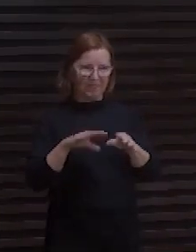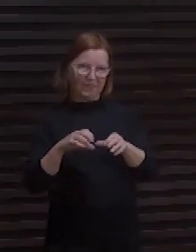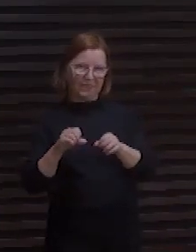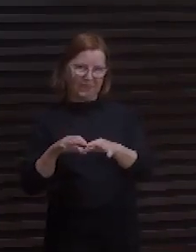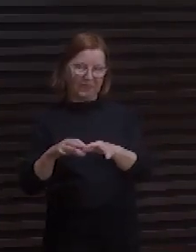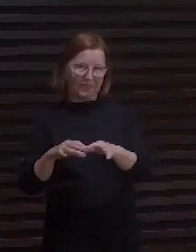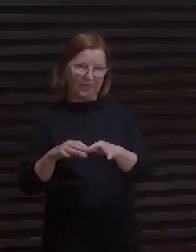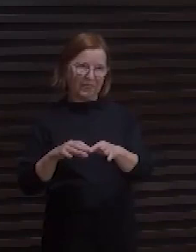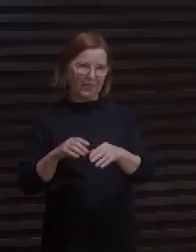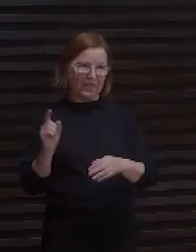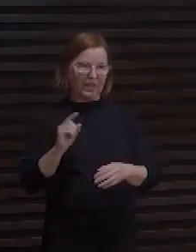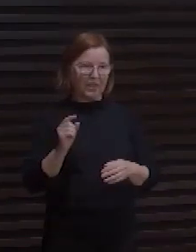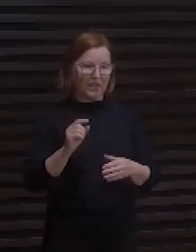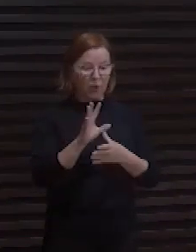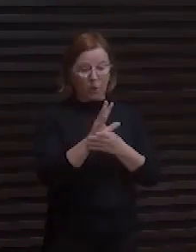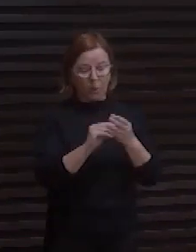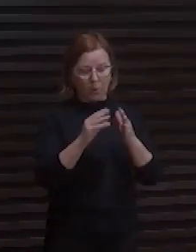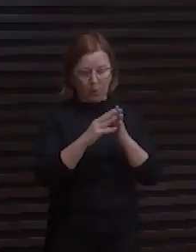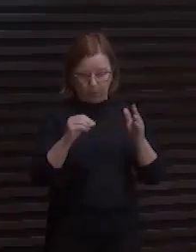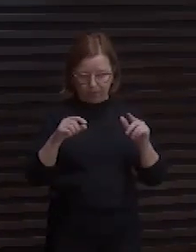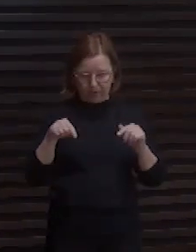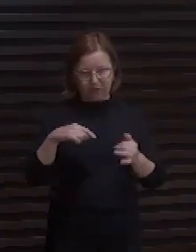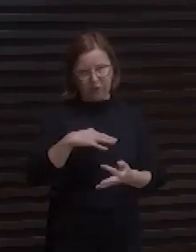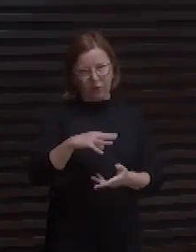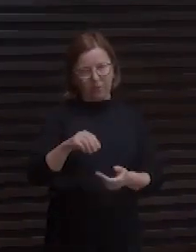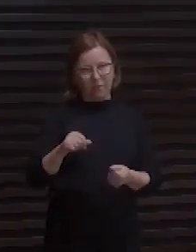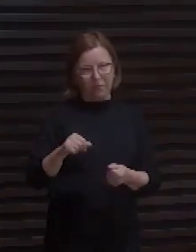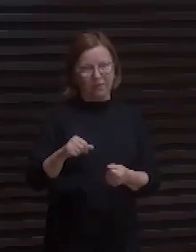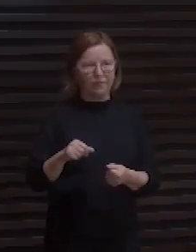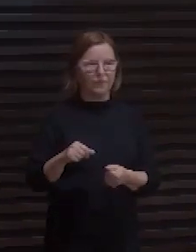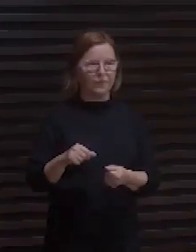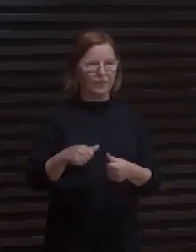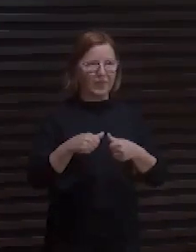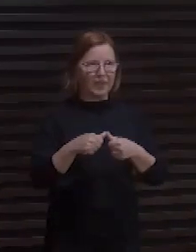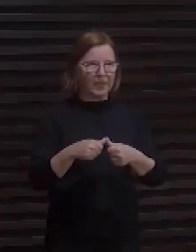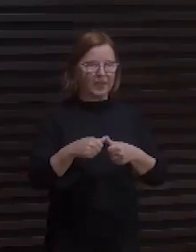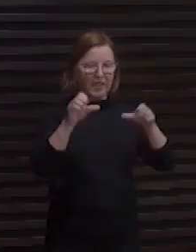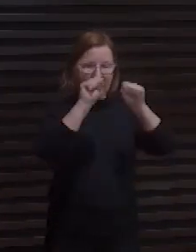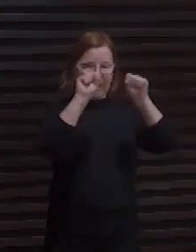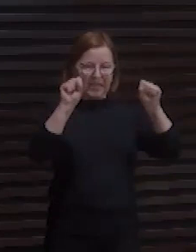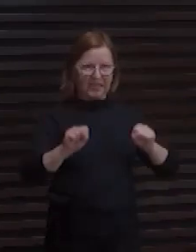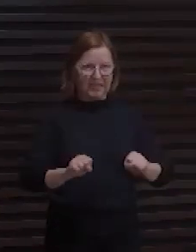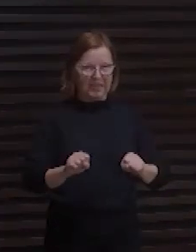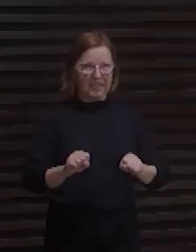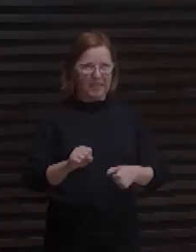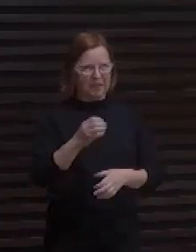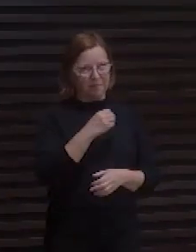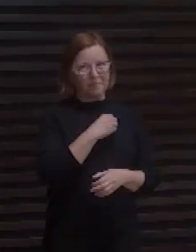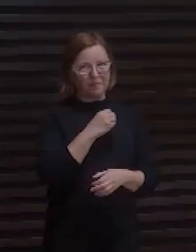instruídos a não nos conformarmos com este mundo, com esta era caída por conta do